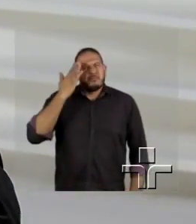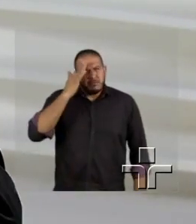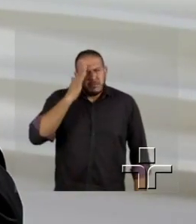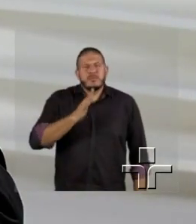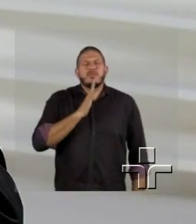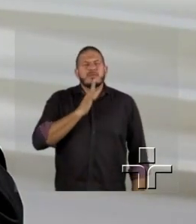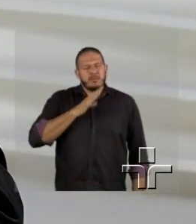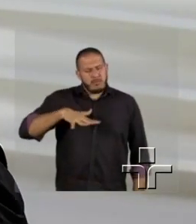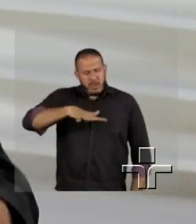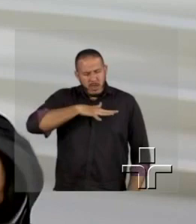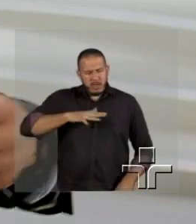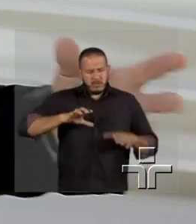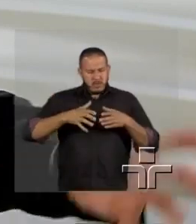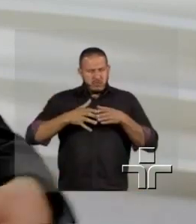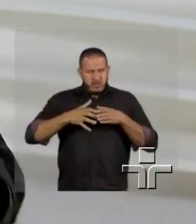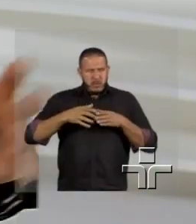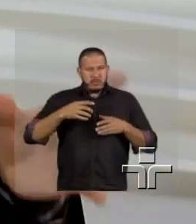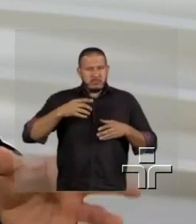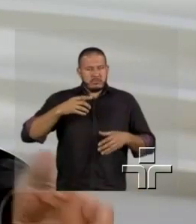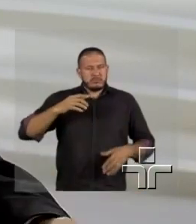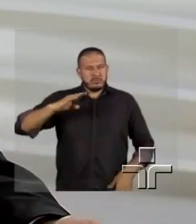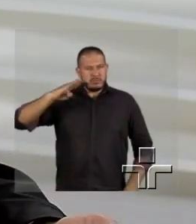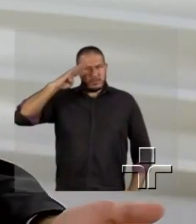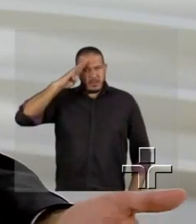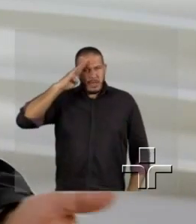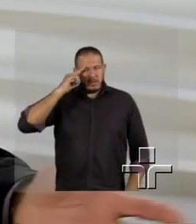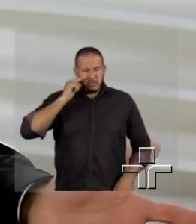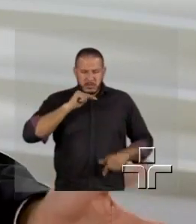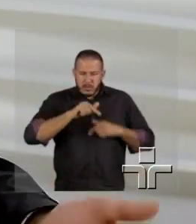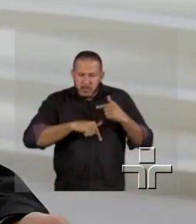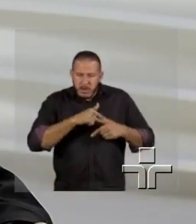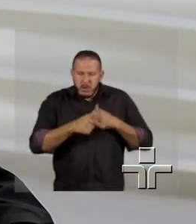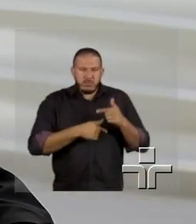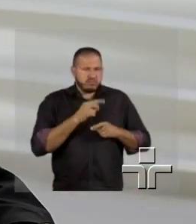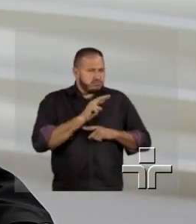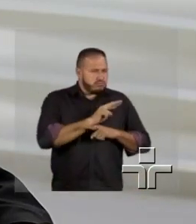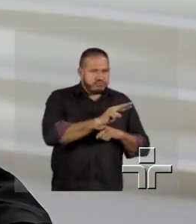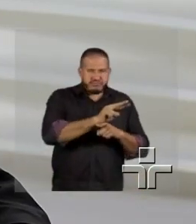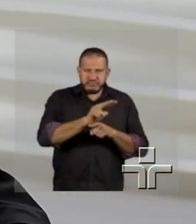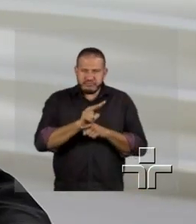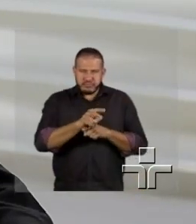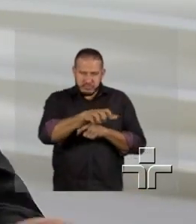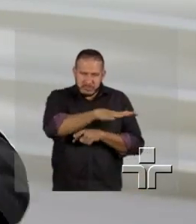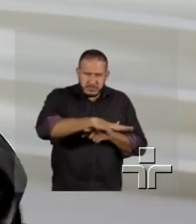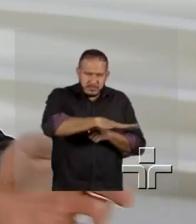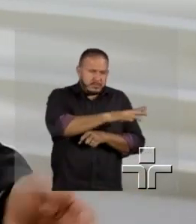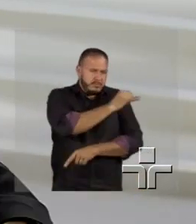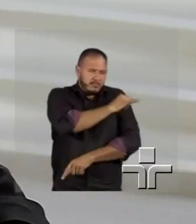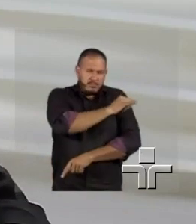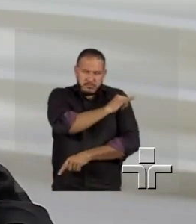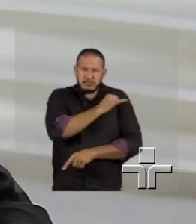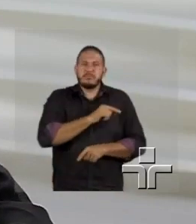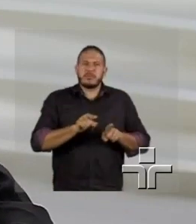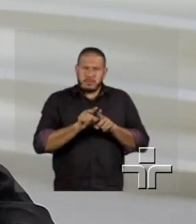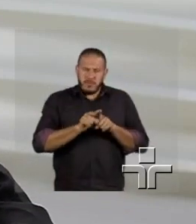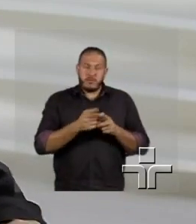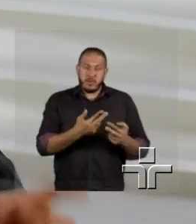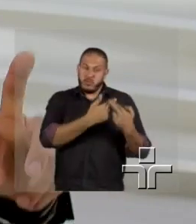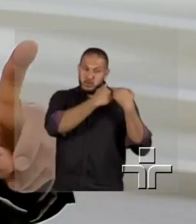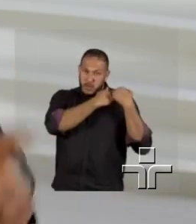é independente, você tem que mexer no sistema. General, o senhor identificaria de alguma maneira a tensão